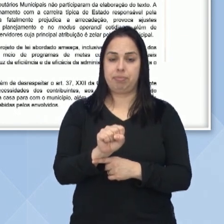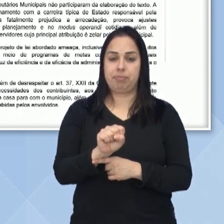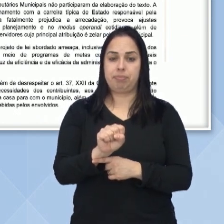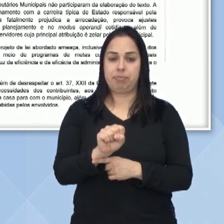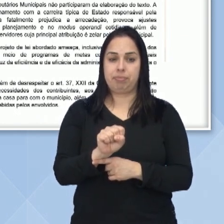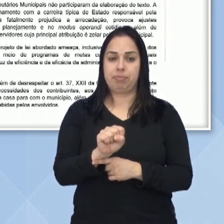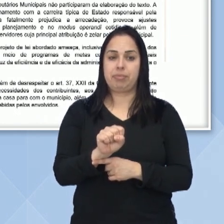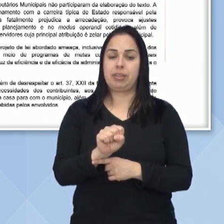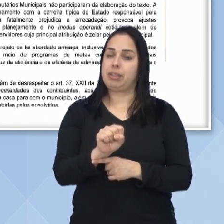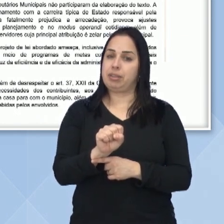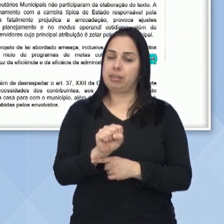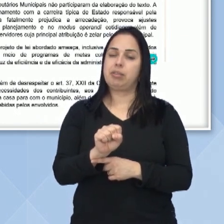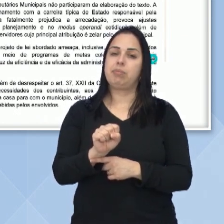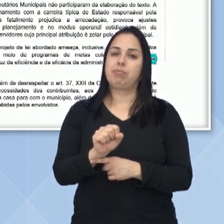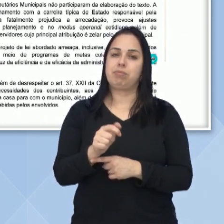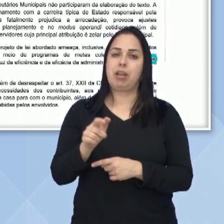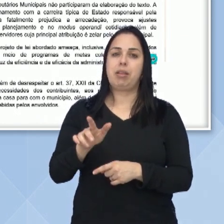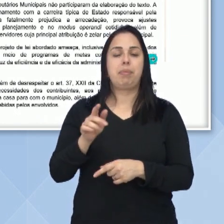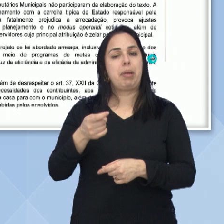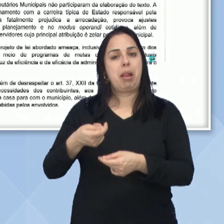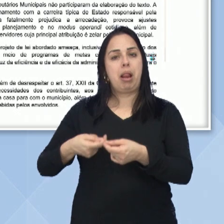Demandará de uma grande articulação